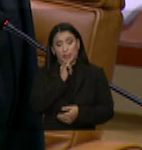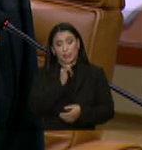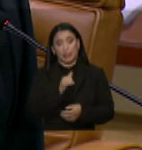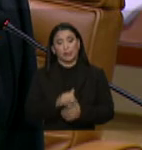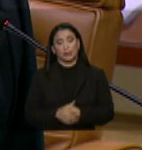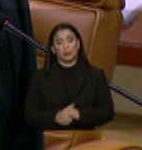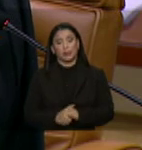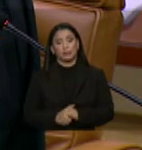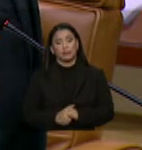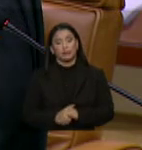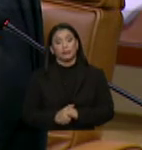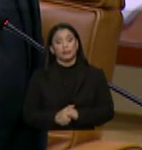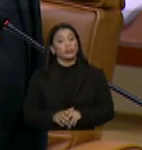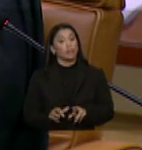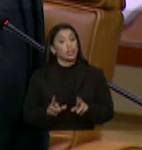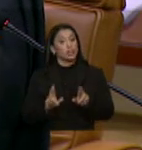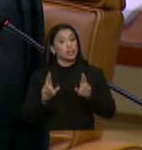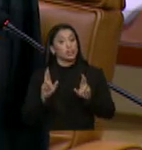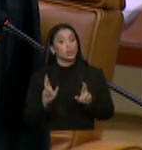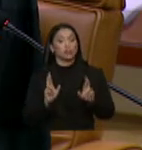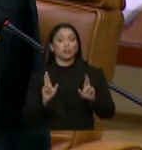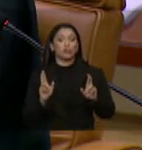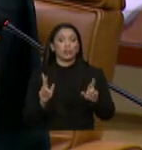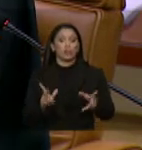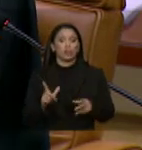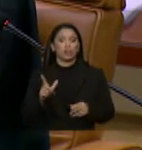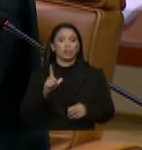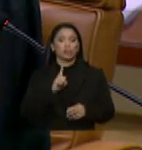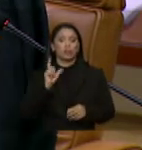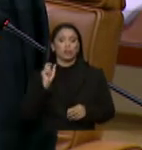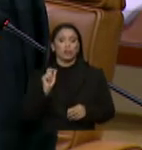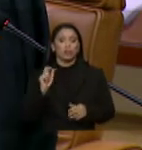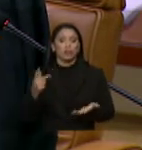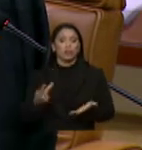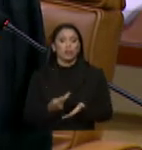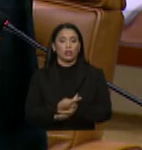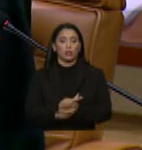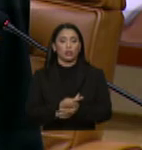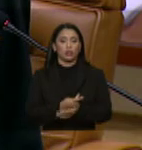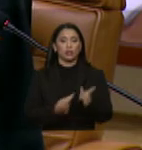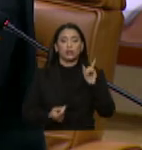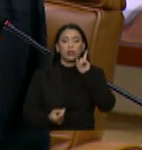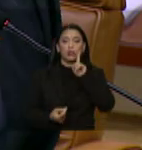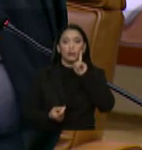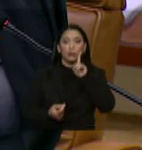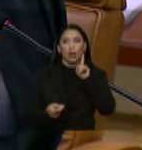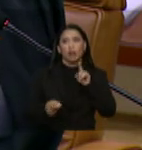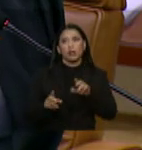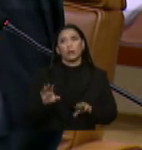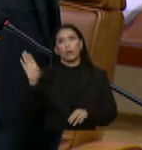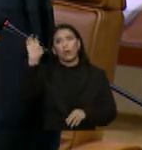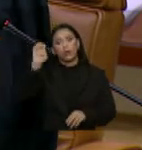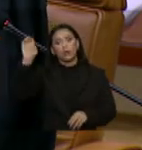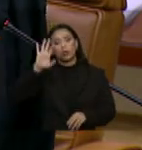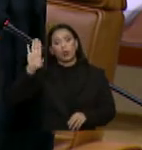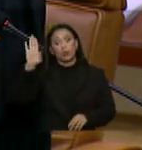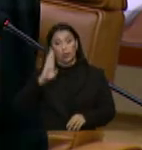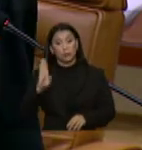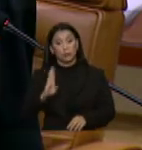demonstra a Total diferença dessa ideia norte-americana com a Europa continental e o Brasil